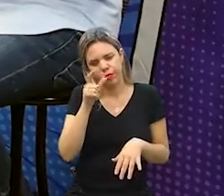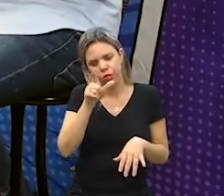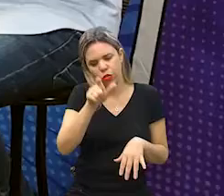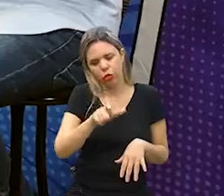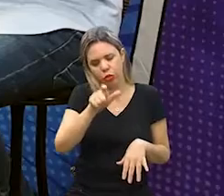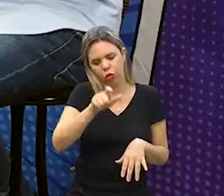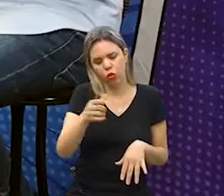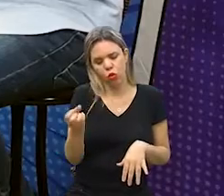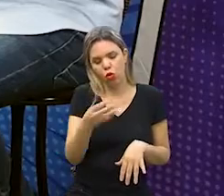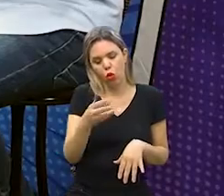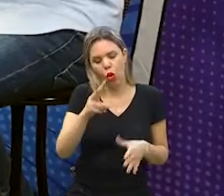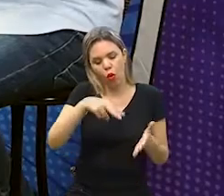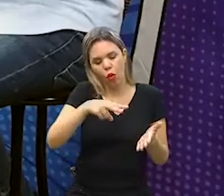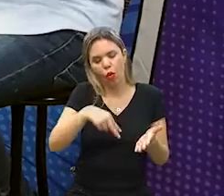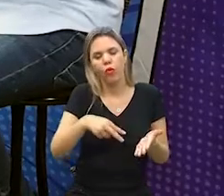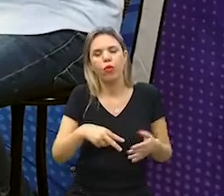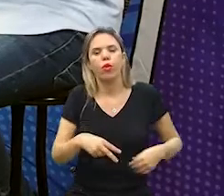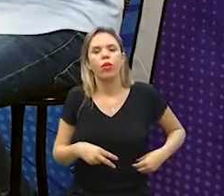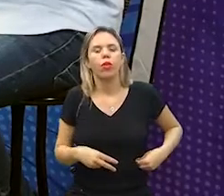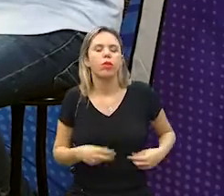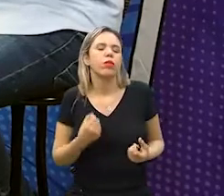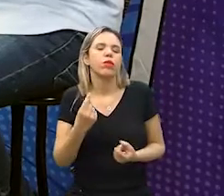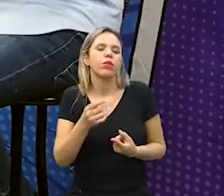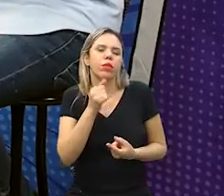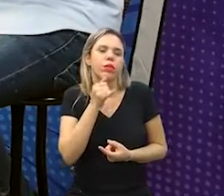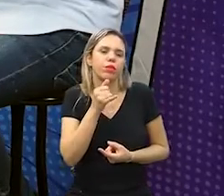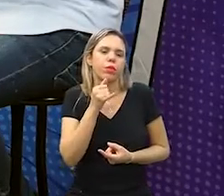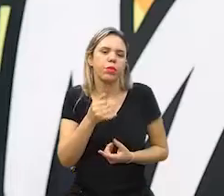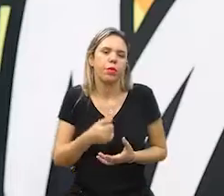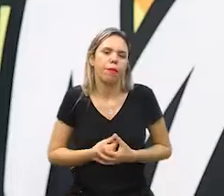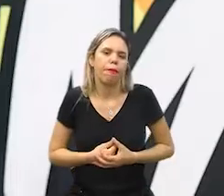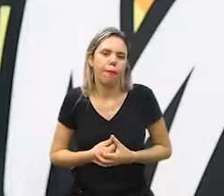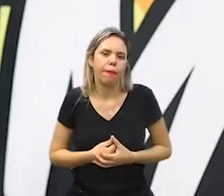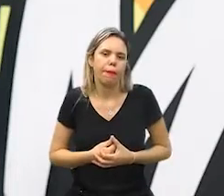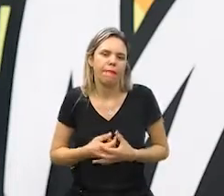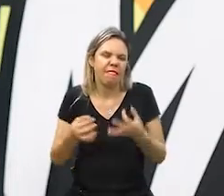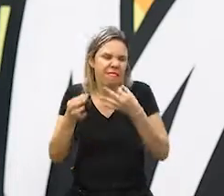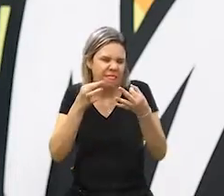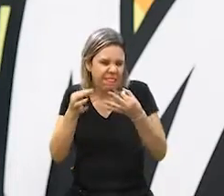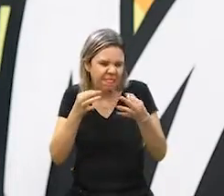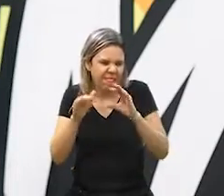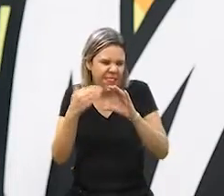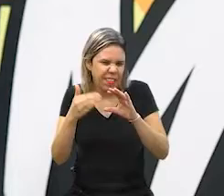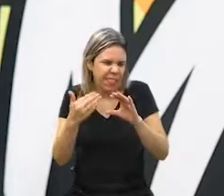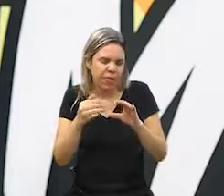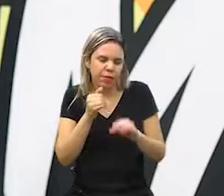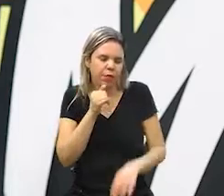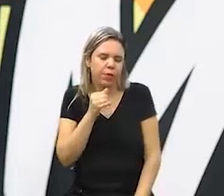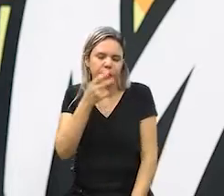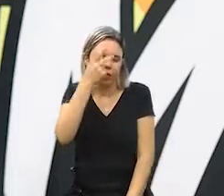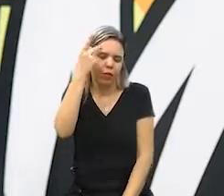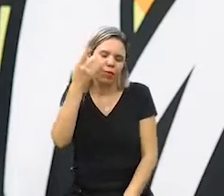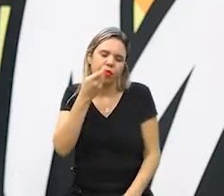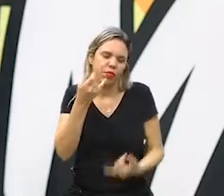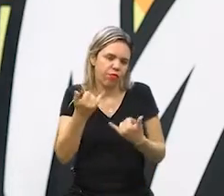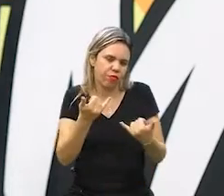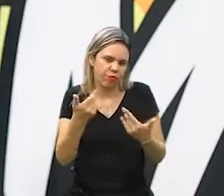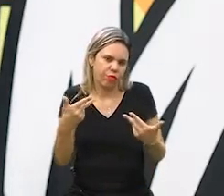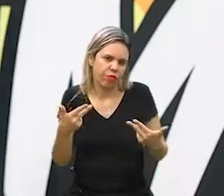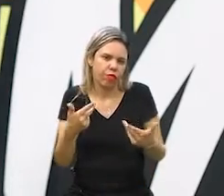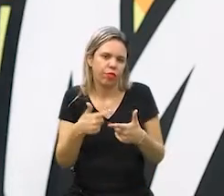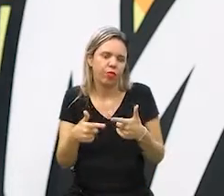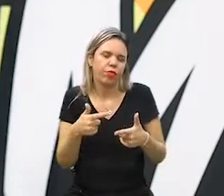leitor novo, né? Tem aí alguma crítica que você recebeu ou